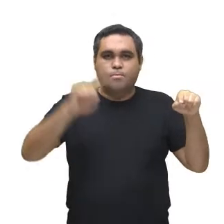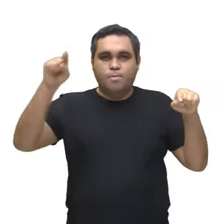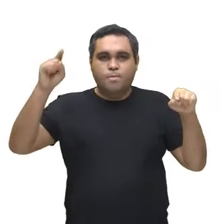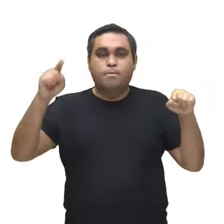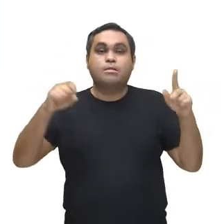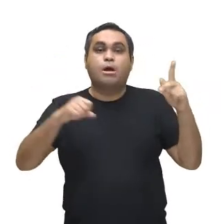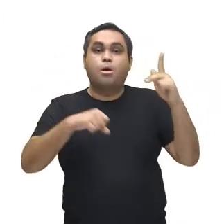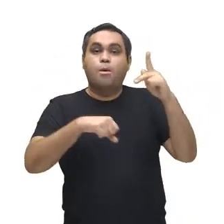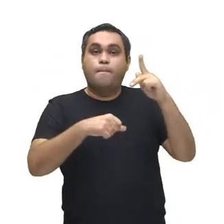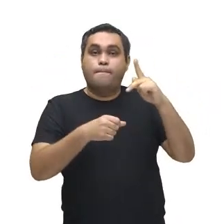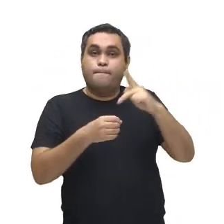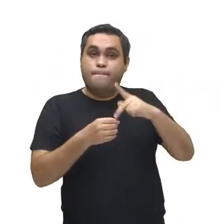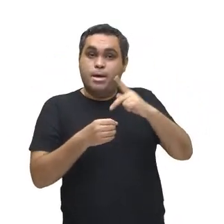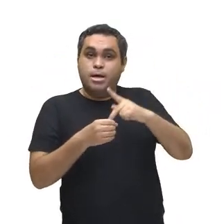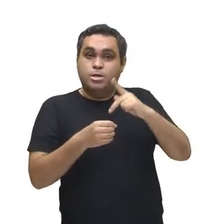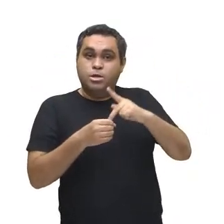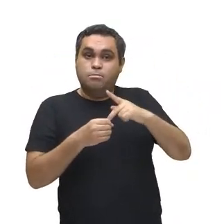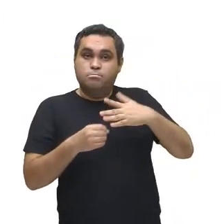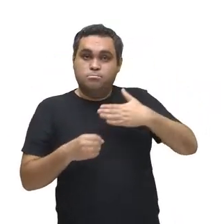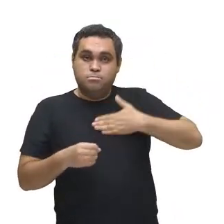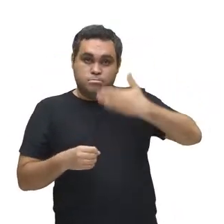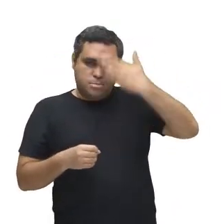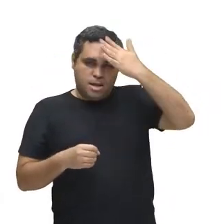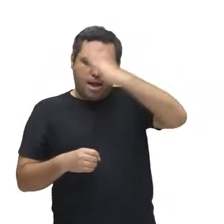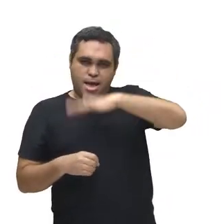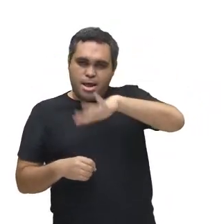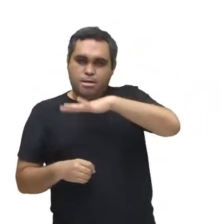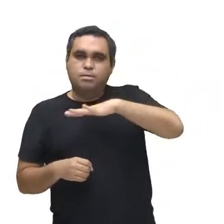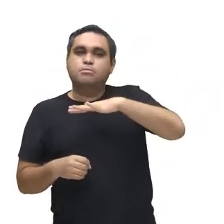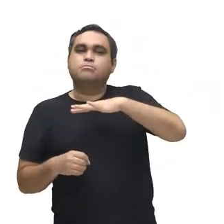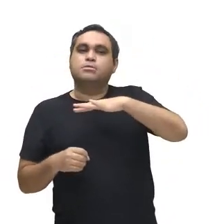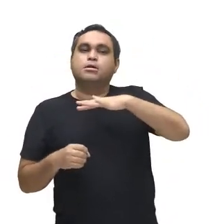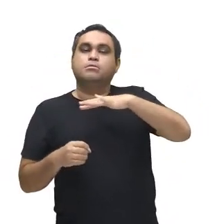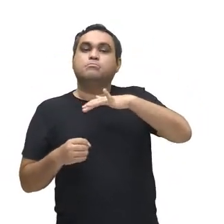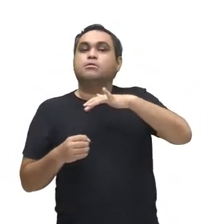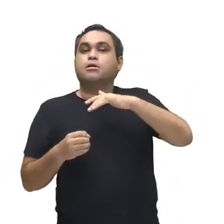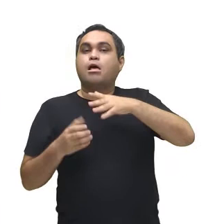lá do Oriente Médio, que ia para a Europa,